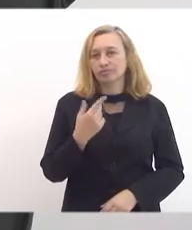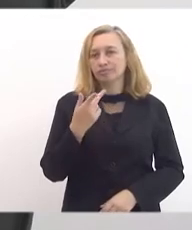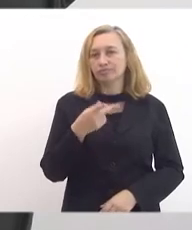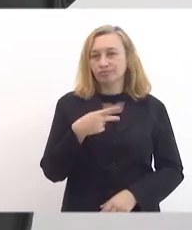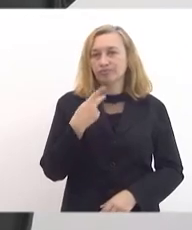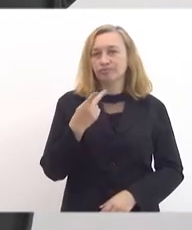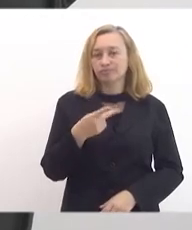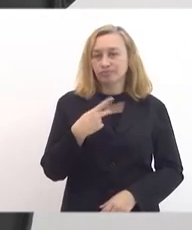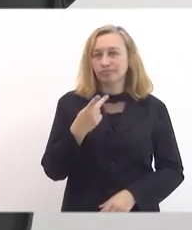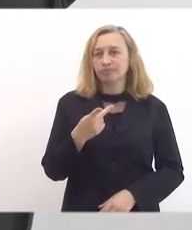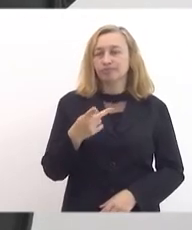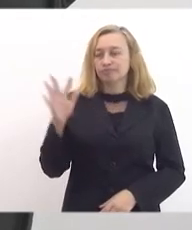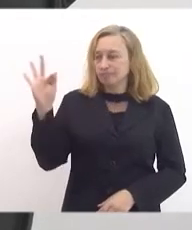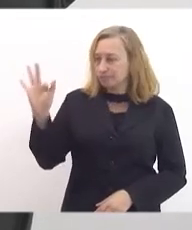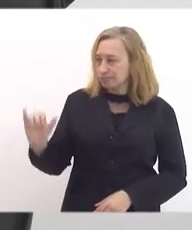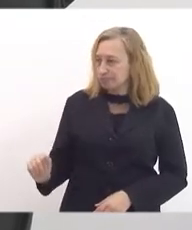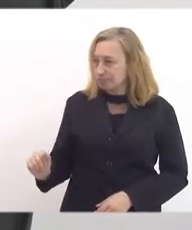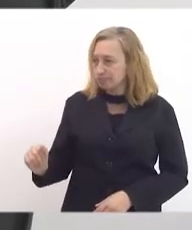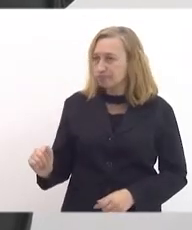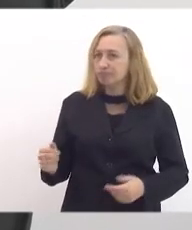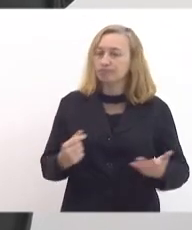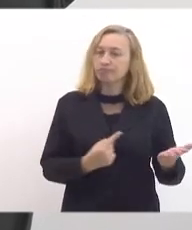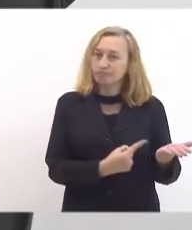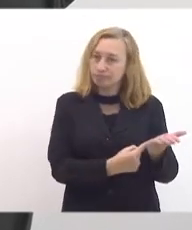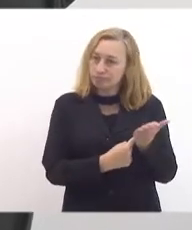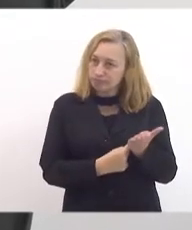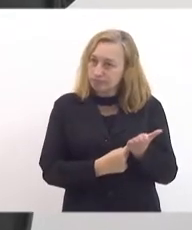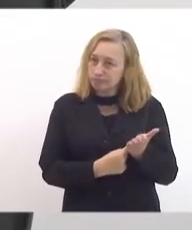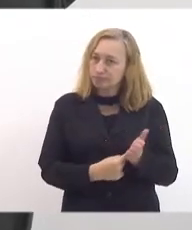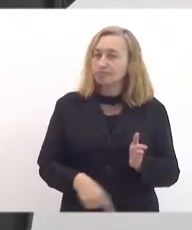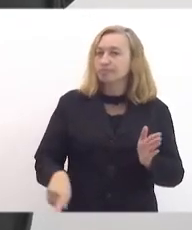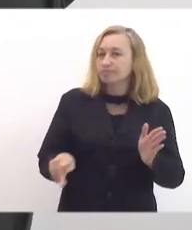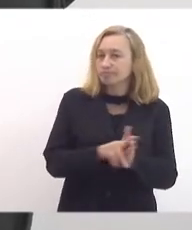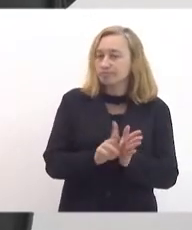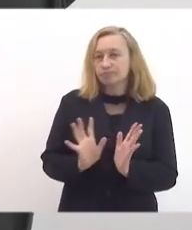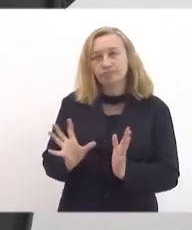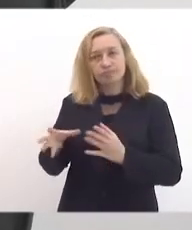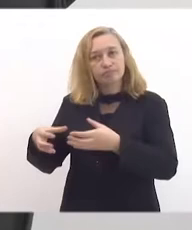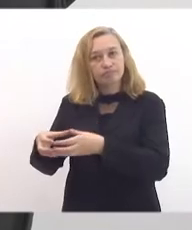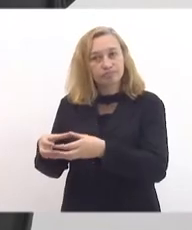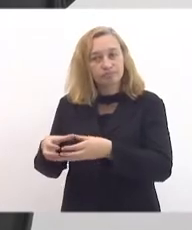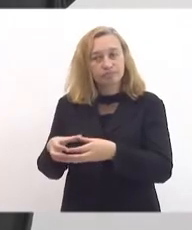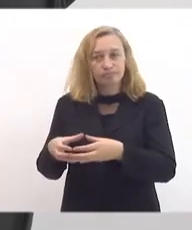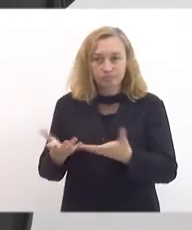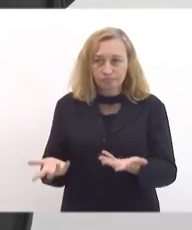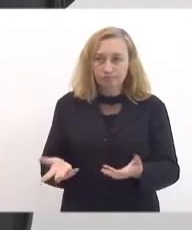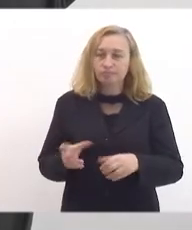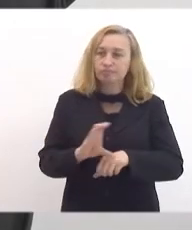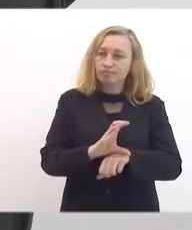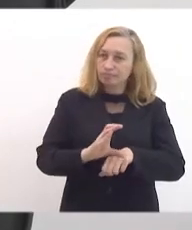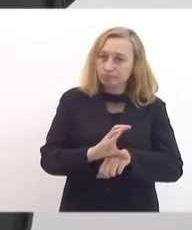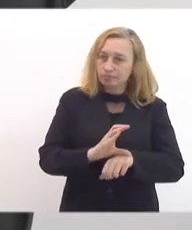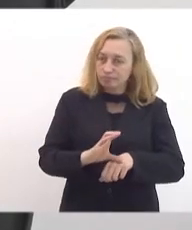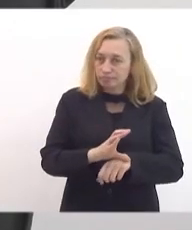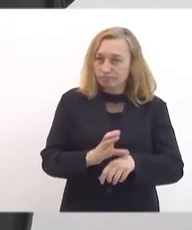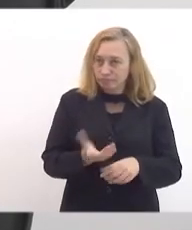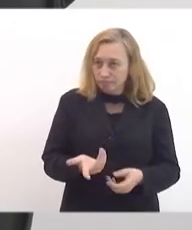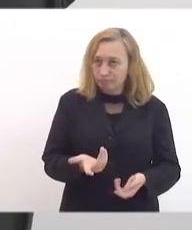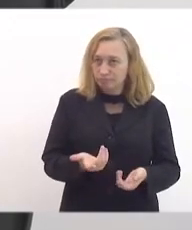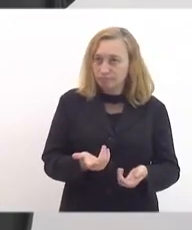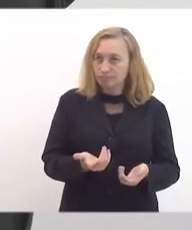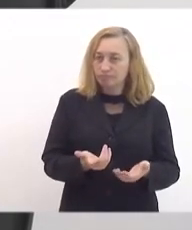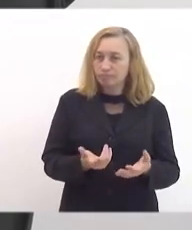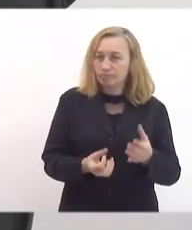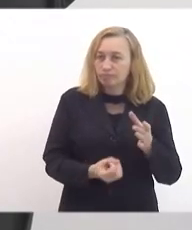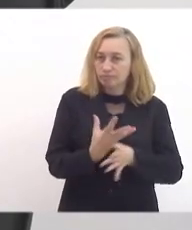ia Fazenda tá contribuindo faz parte da da equipe a construção da Matriz insumo-produto console do